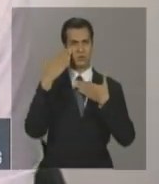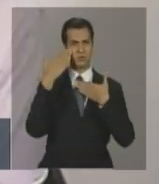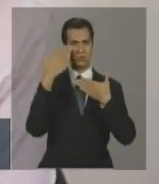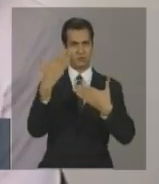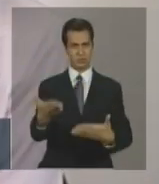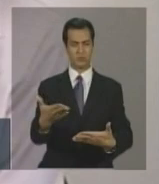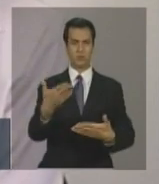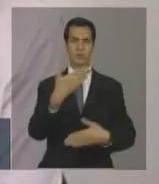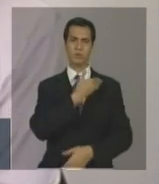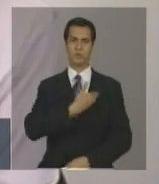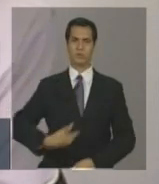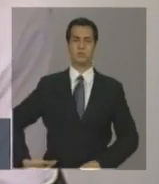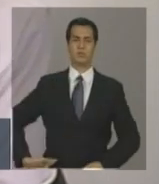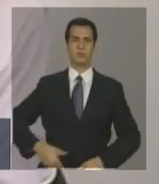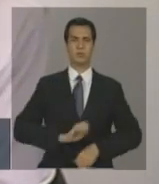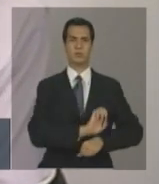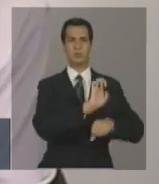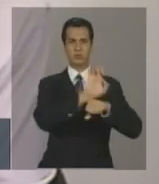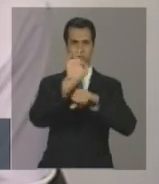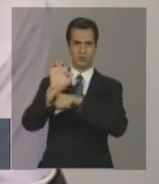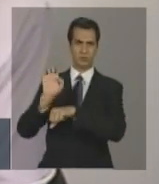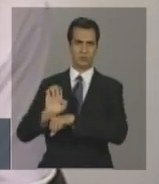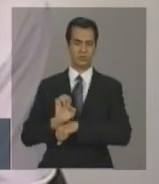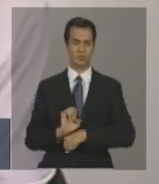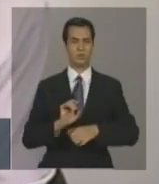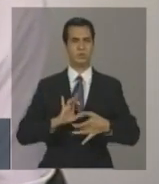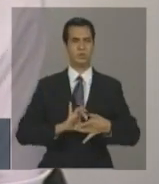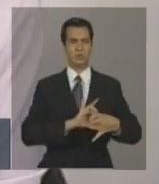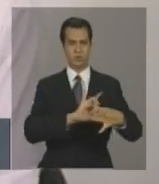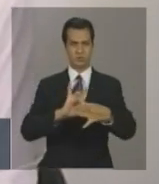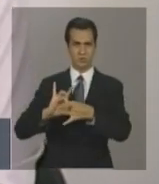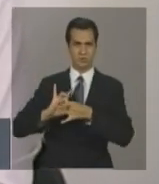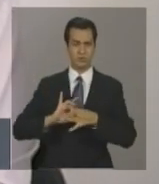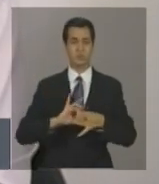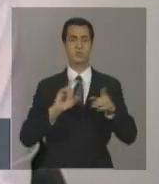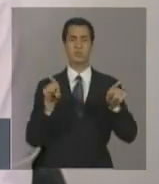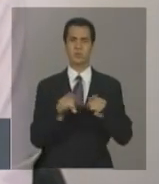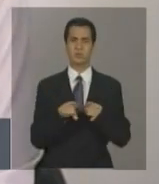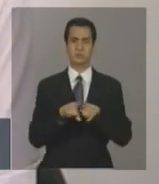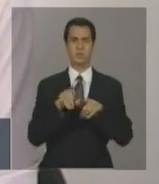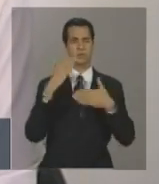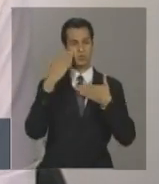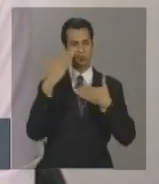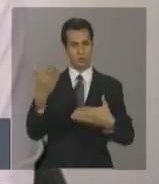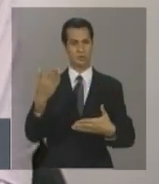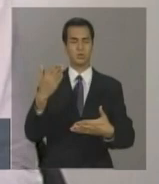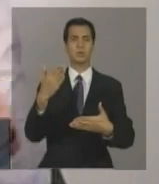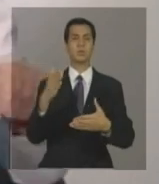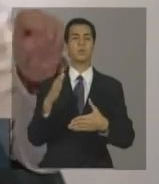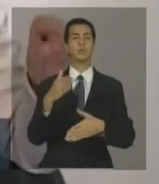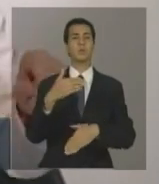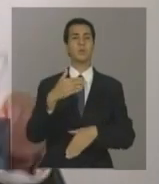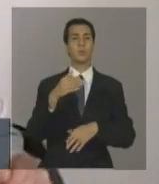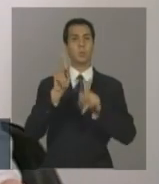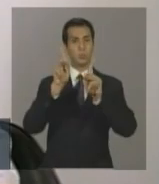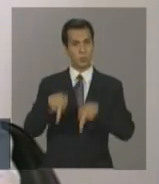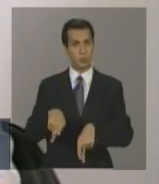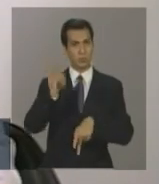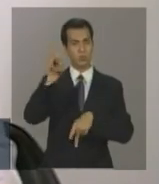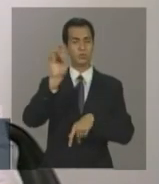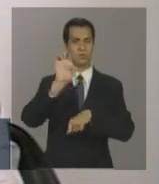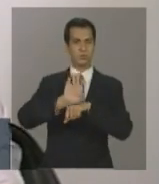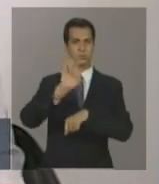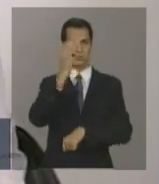aos governos estaduais, aos governos parceiros, à sociedade maranhense também, pela parceria com o Programa